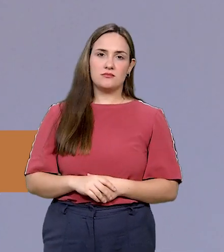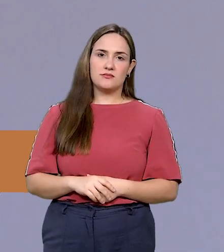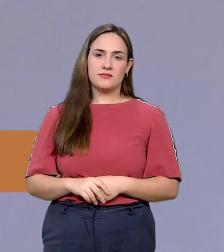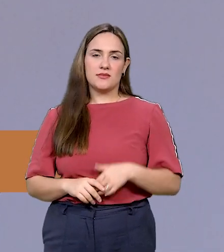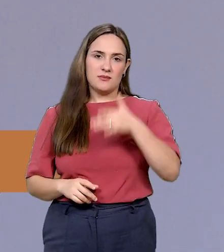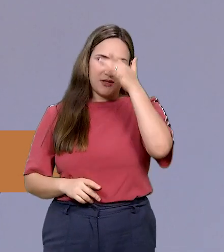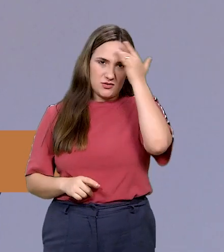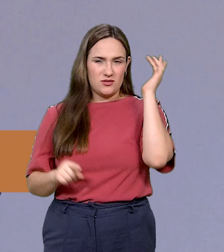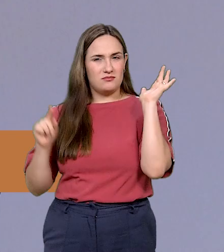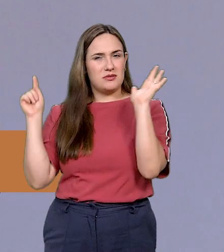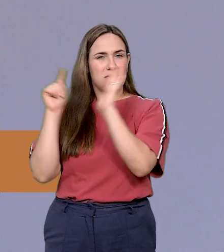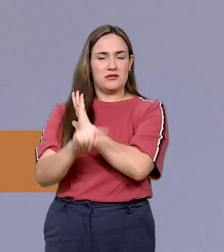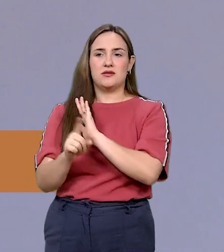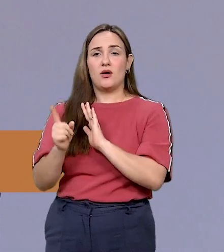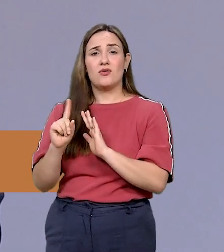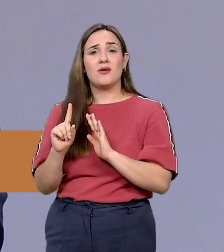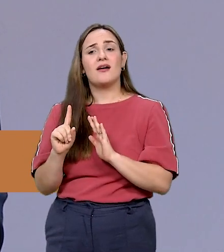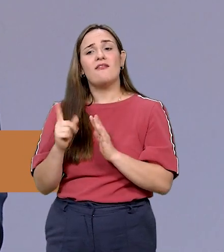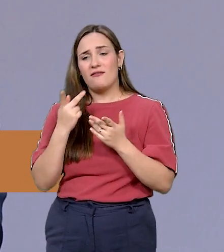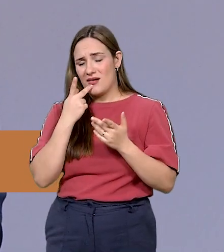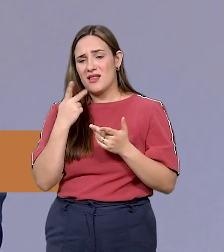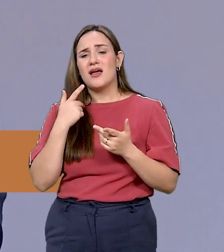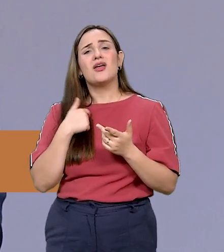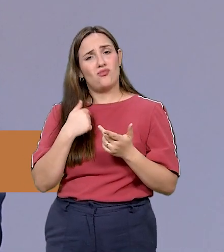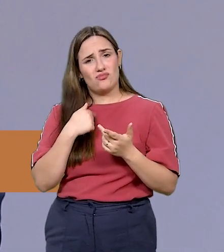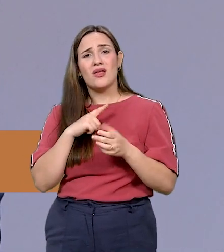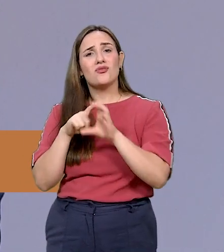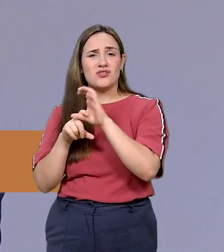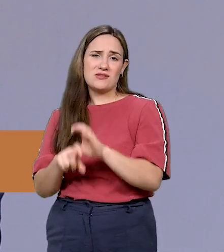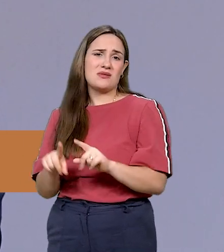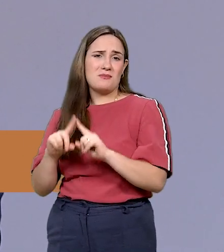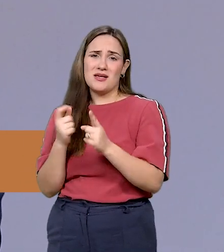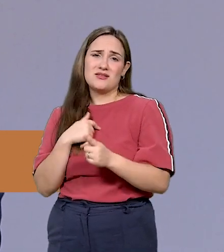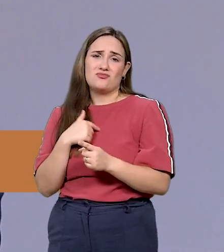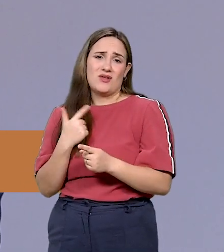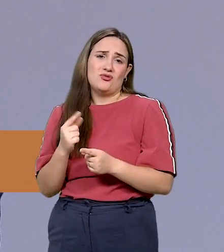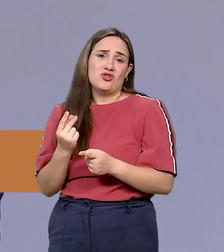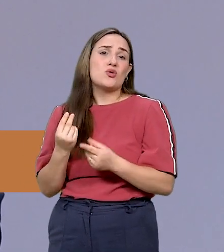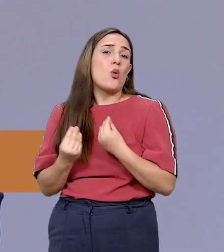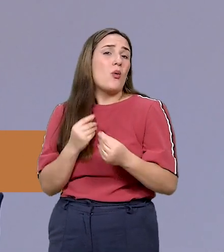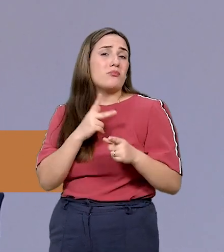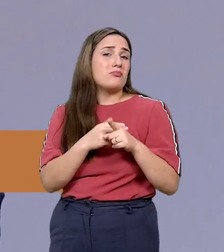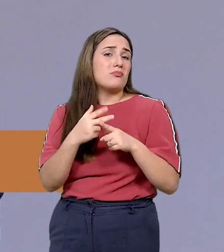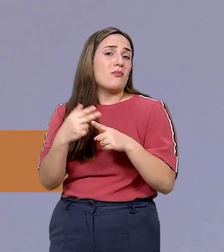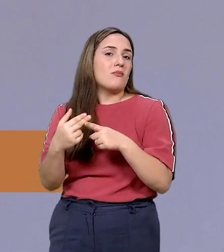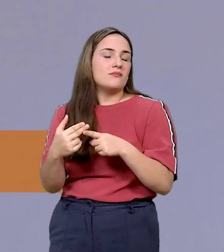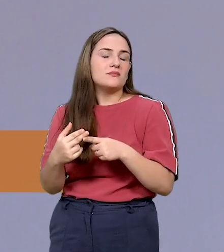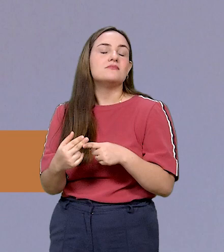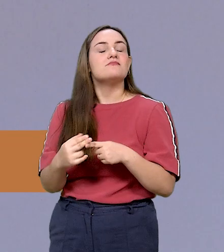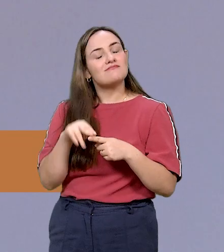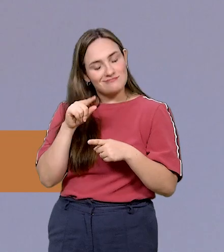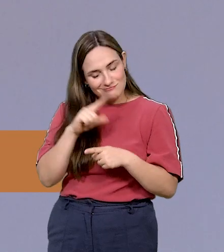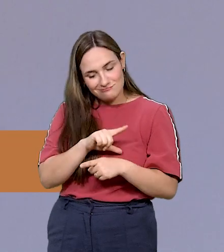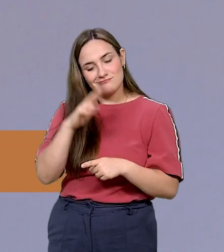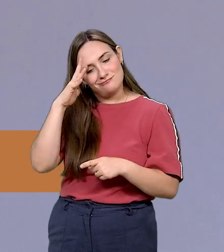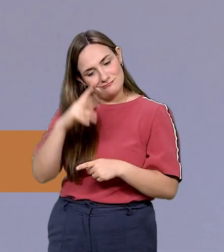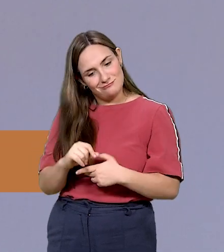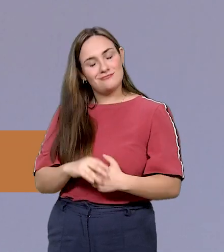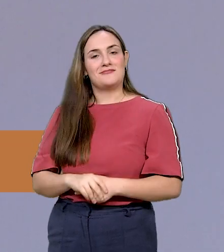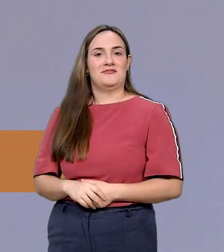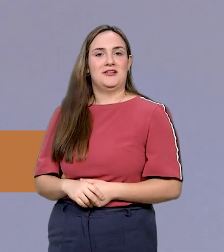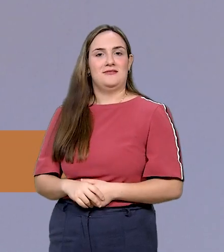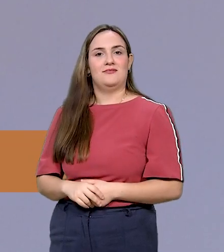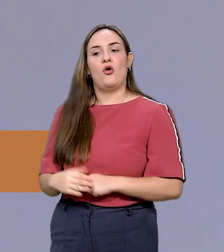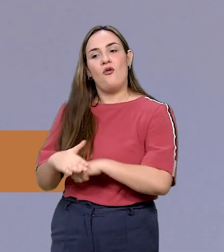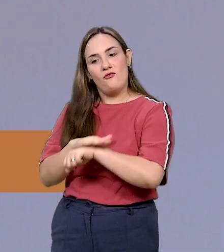querendo questionar aquela fatura, mas ela reconhece a dívida e ela pretende negociar, por meio da Câmara é feito um contato